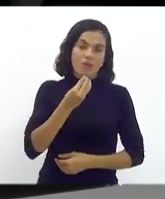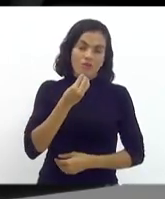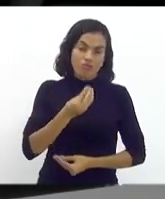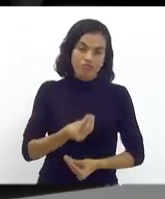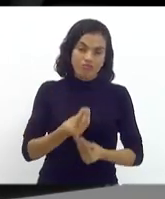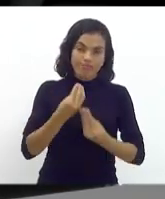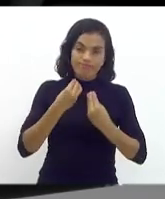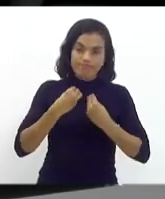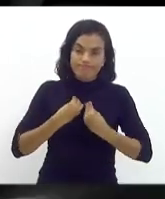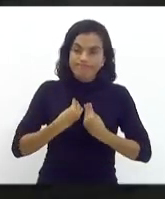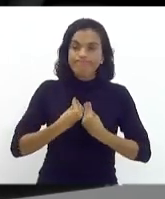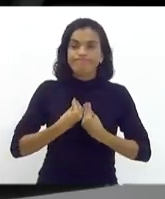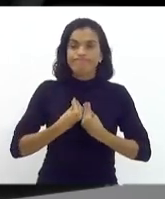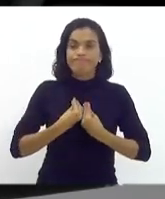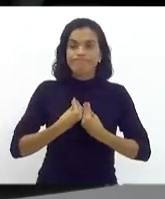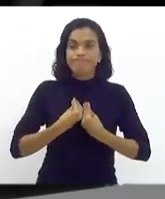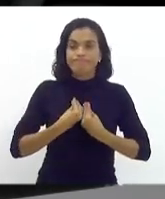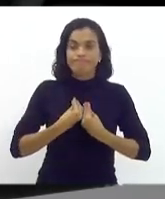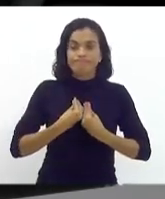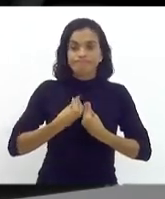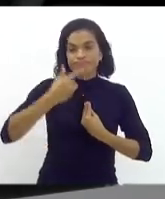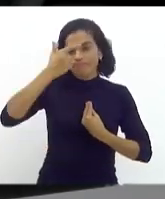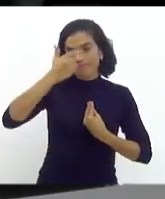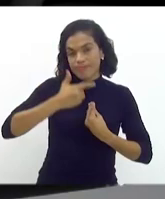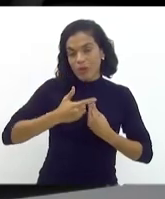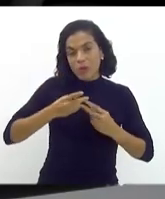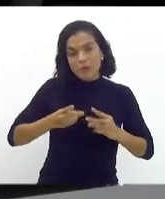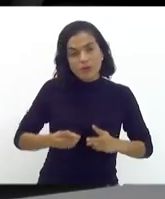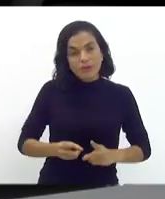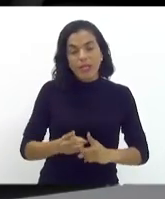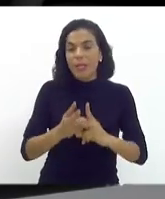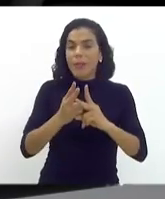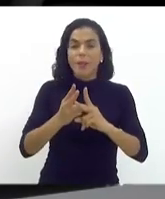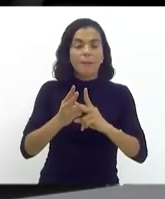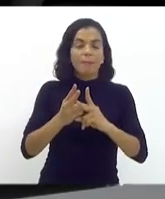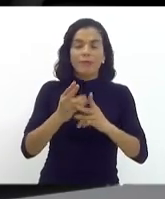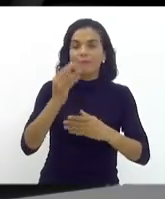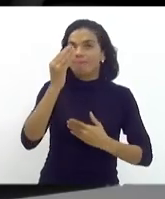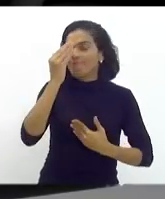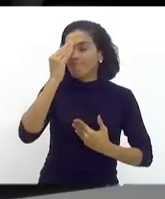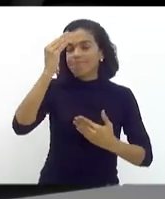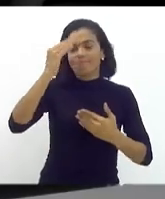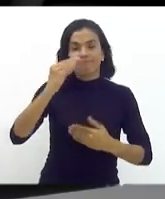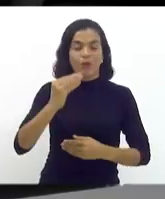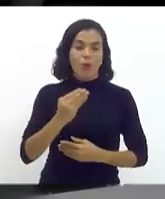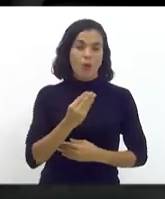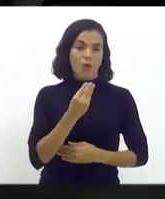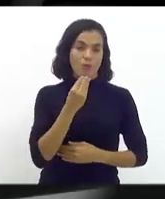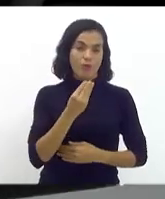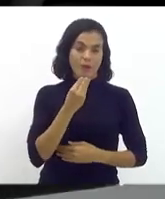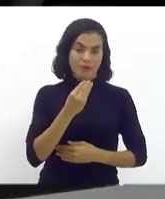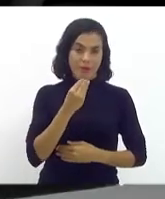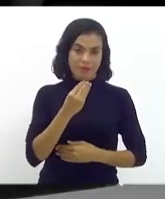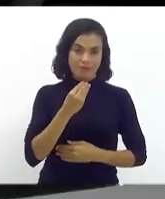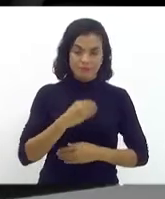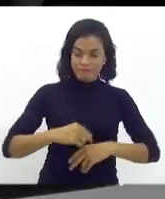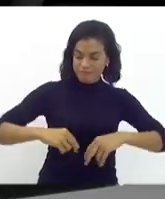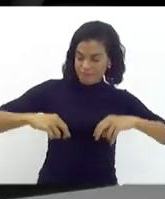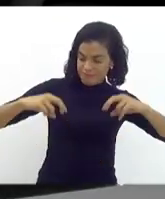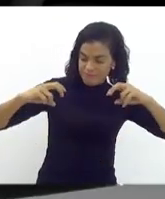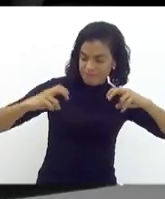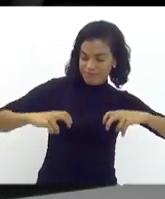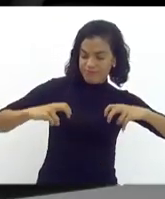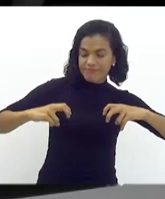eu sempre enalteço a oportunidade da gente é poder sentar